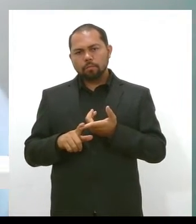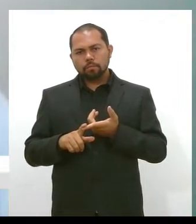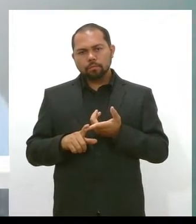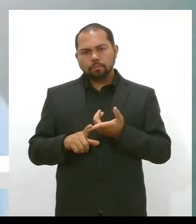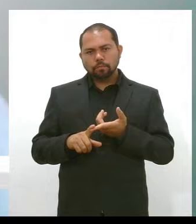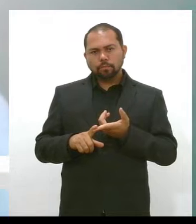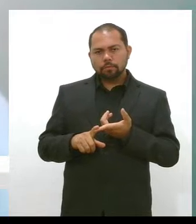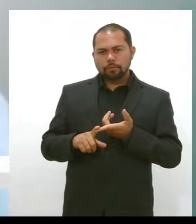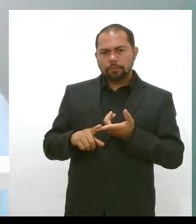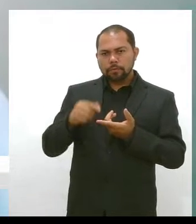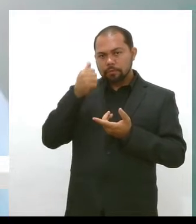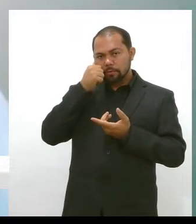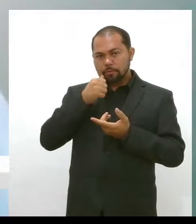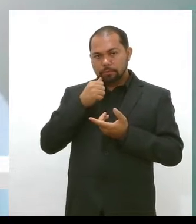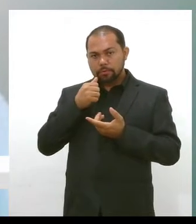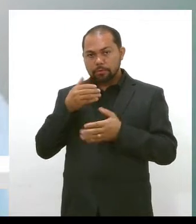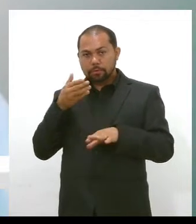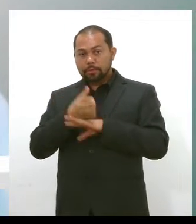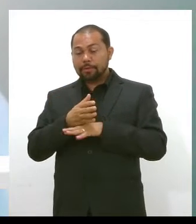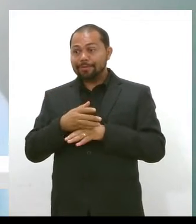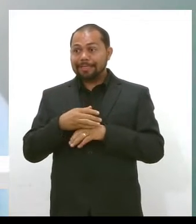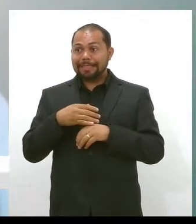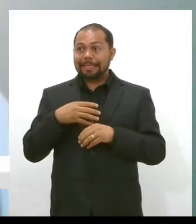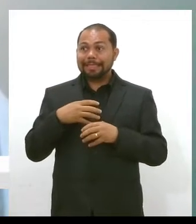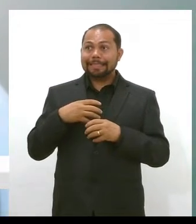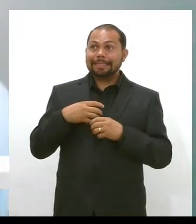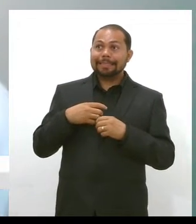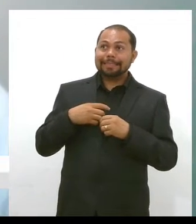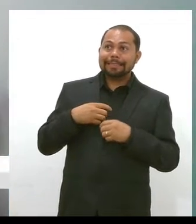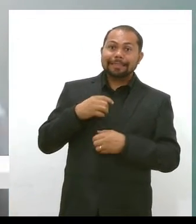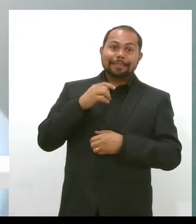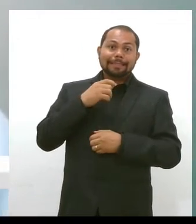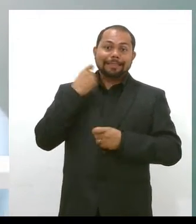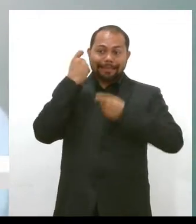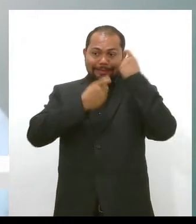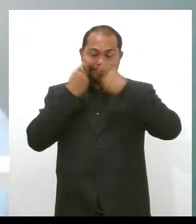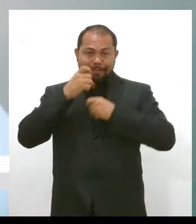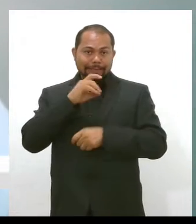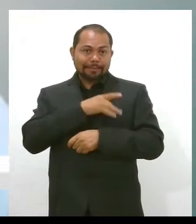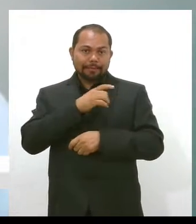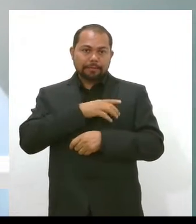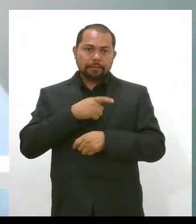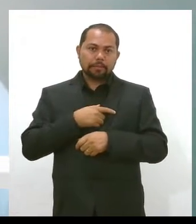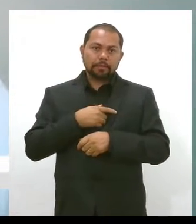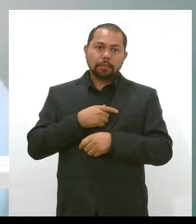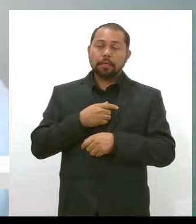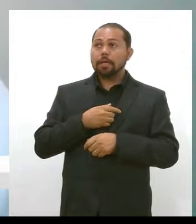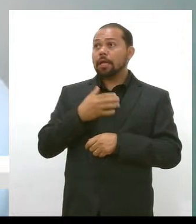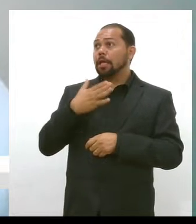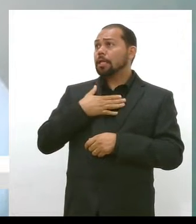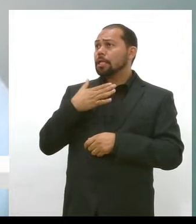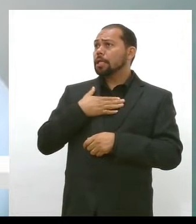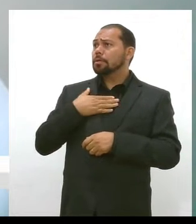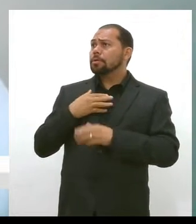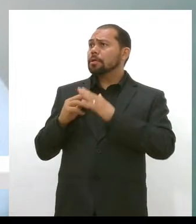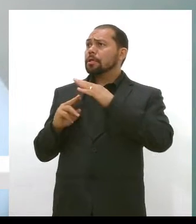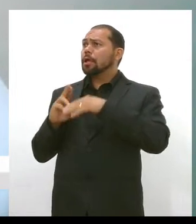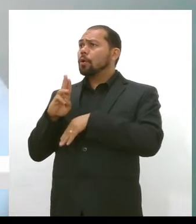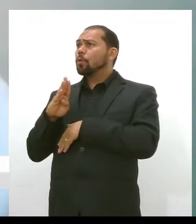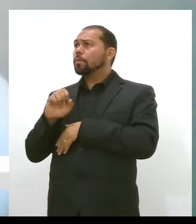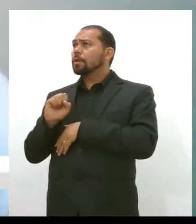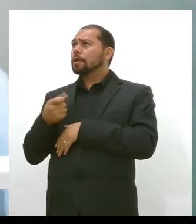no desespero, porque na minha unidade básica de saúde não tem ginecologista. Um exemplo. Sim. Né? Mas,